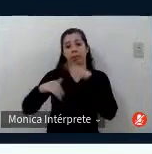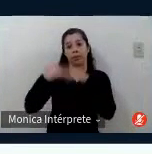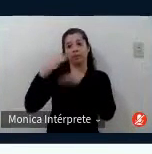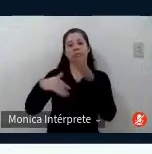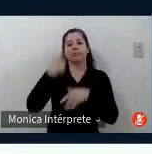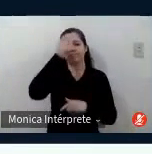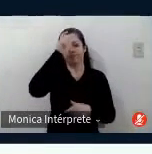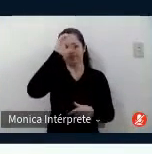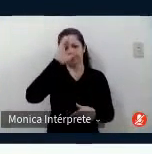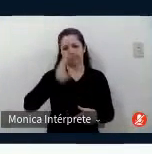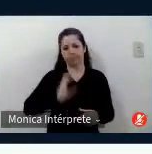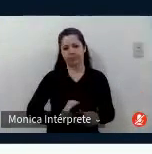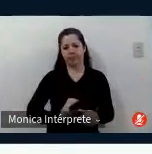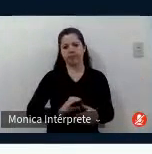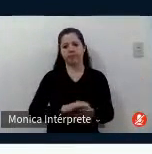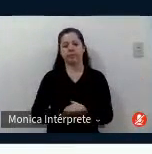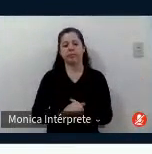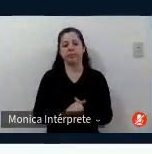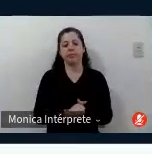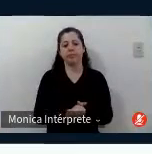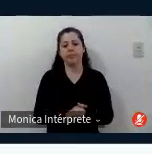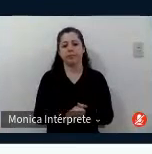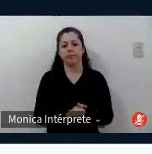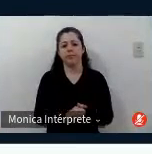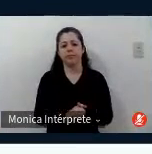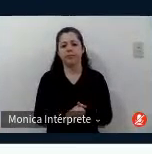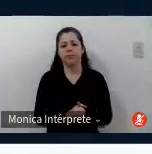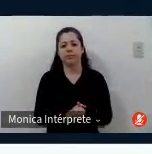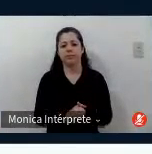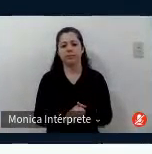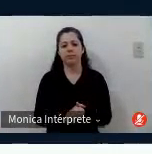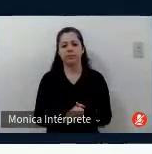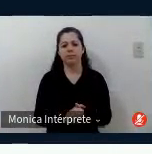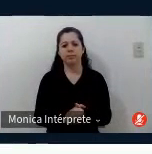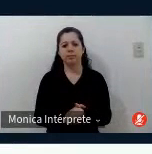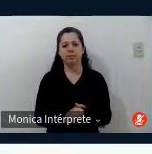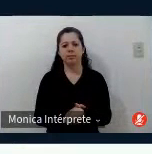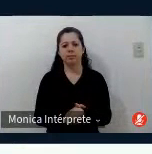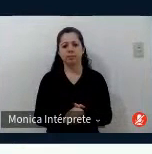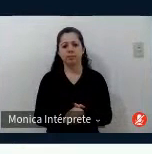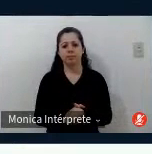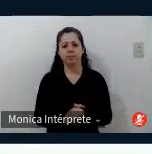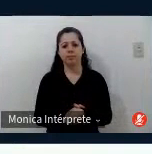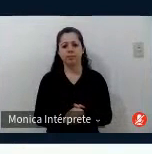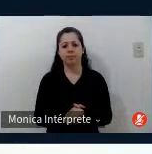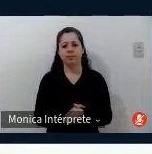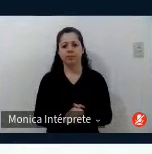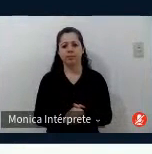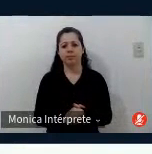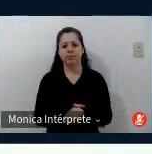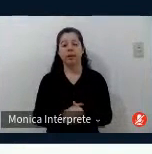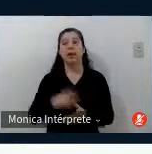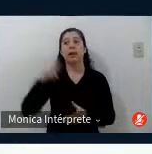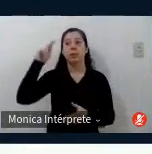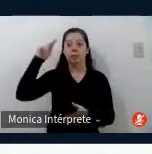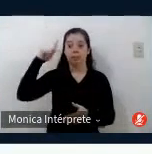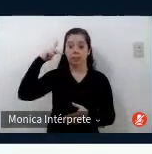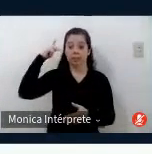Vamos ver. Então, para que essa nossa política, né, ela se efetive também,